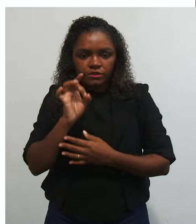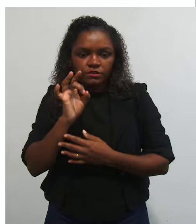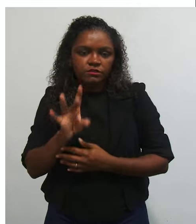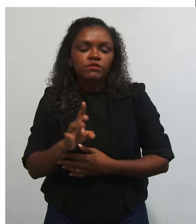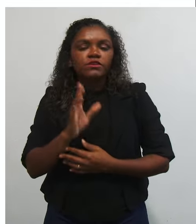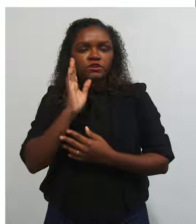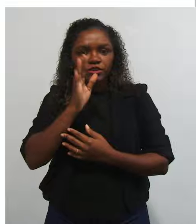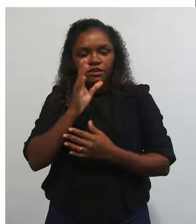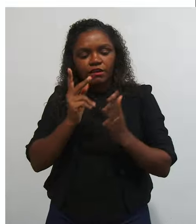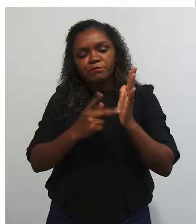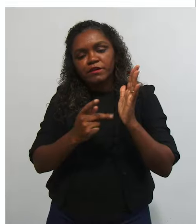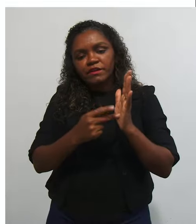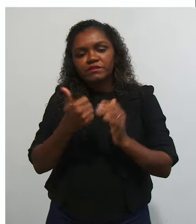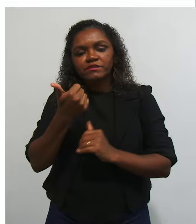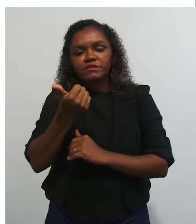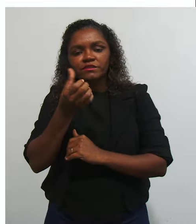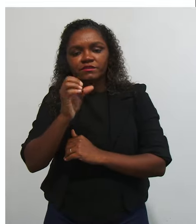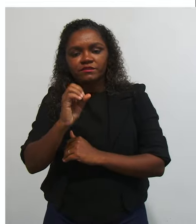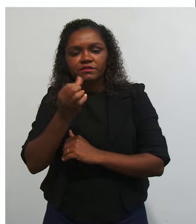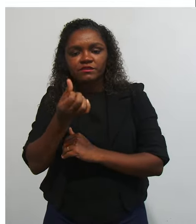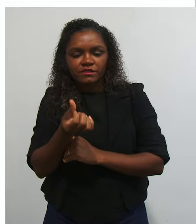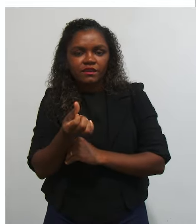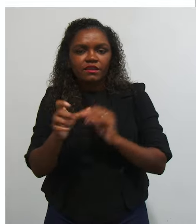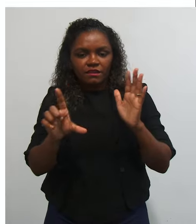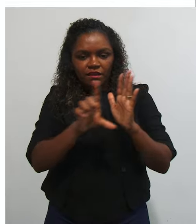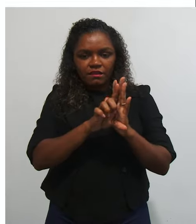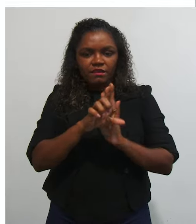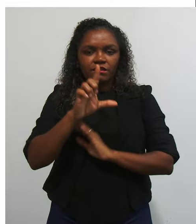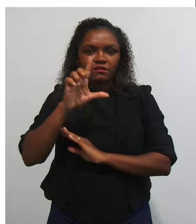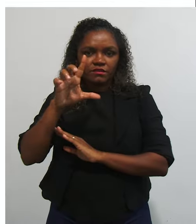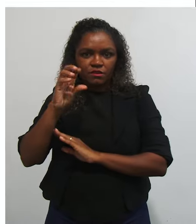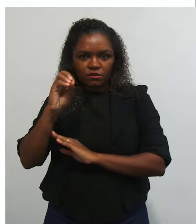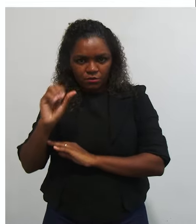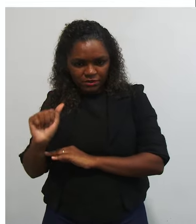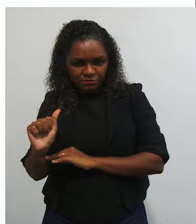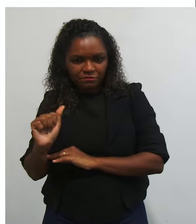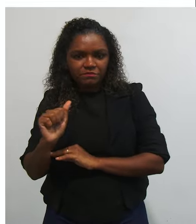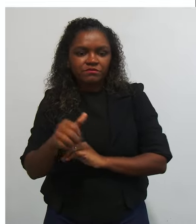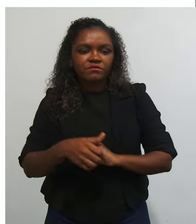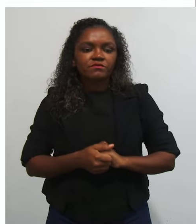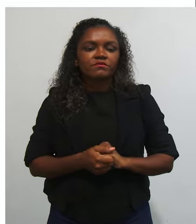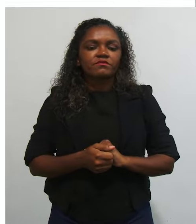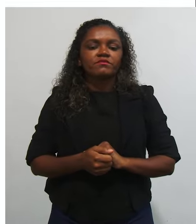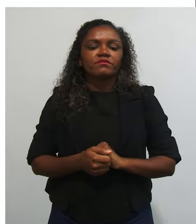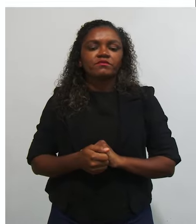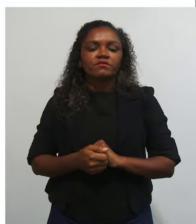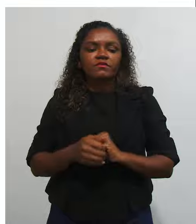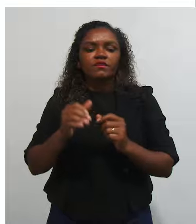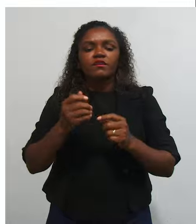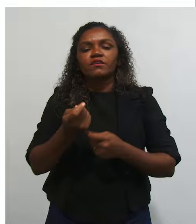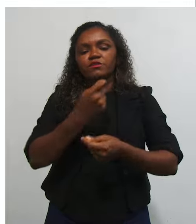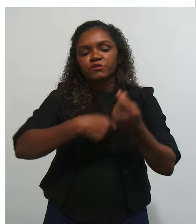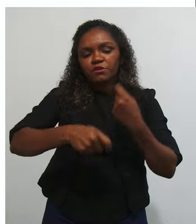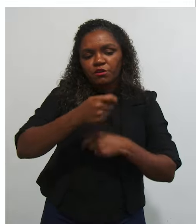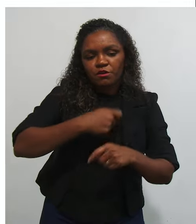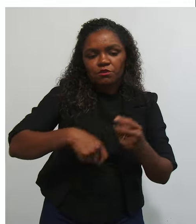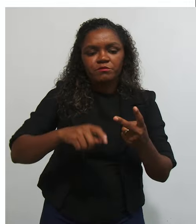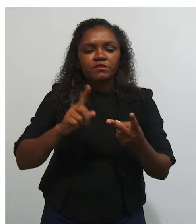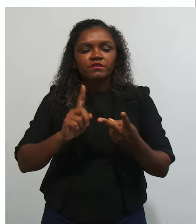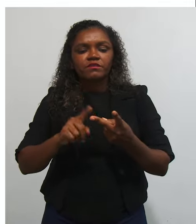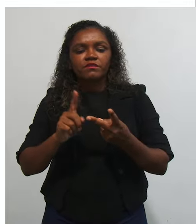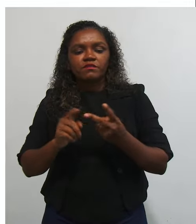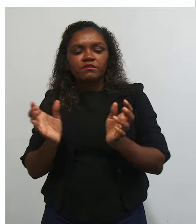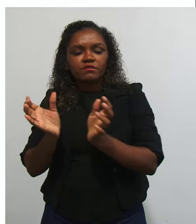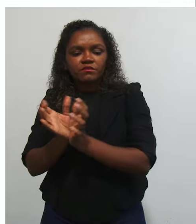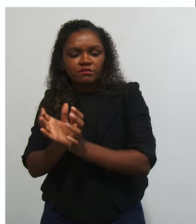peguei na página 106, classificação da despesa da categoria econômica, categoria 3, despesa corrente,